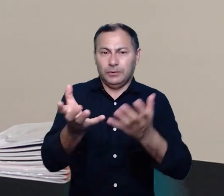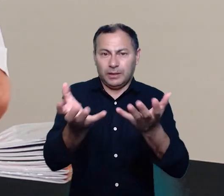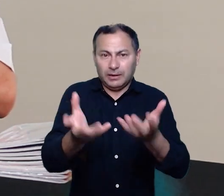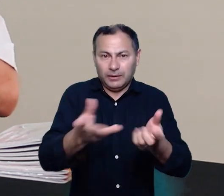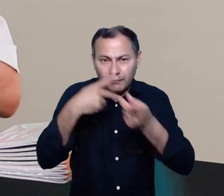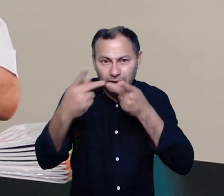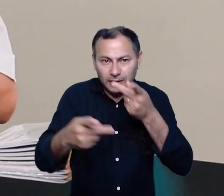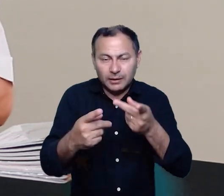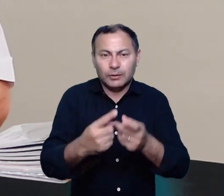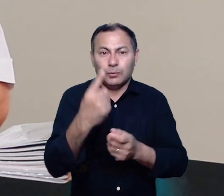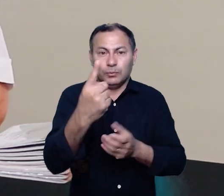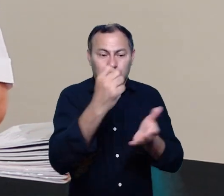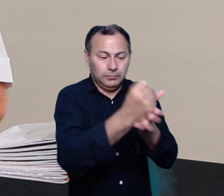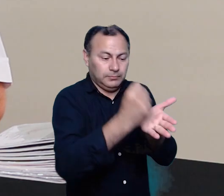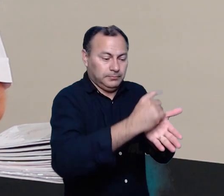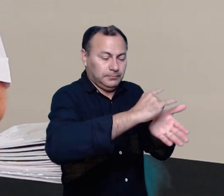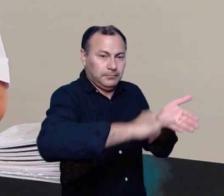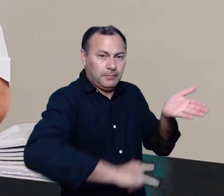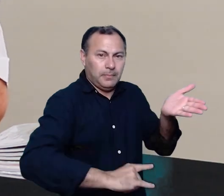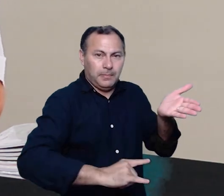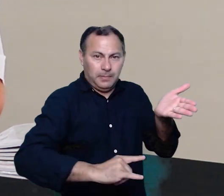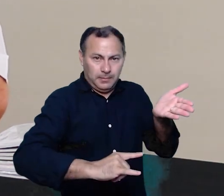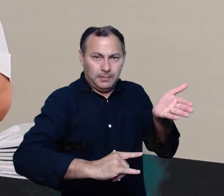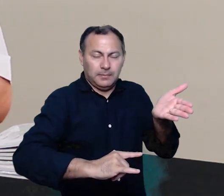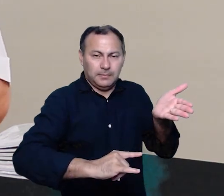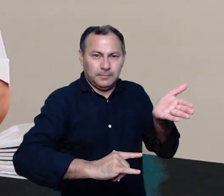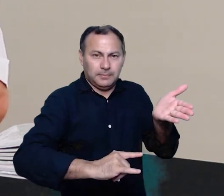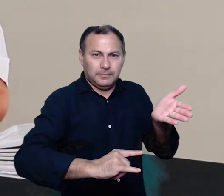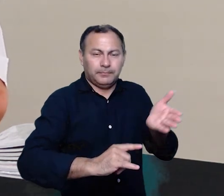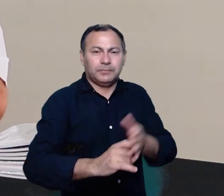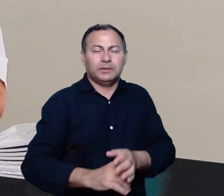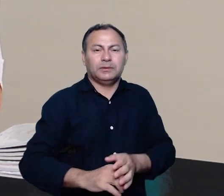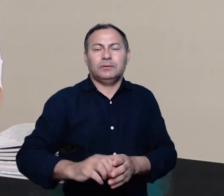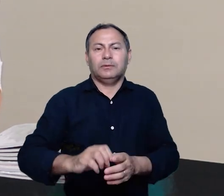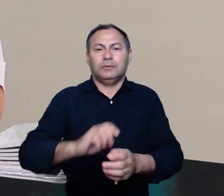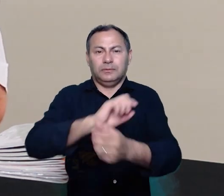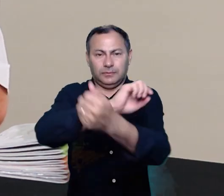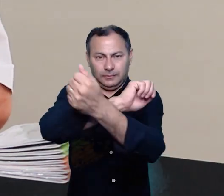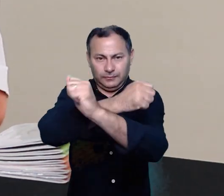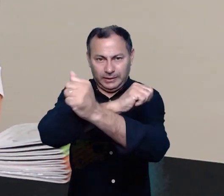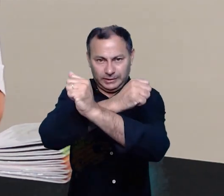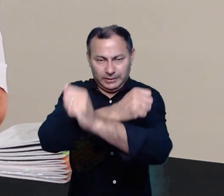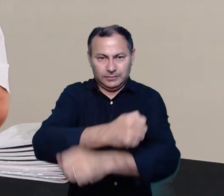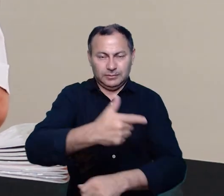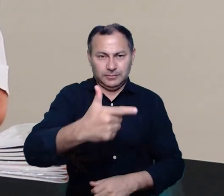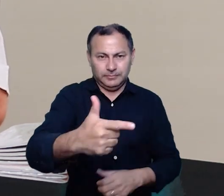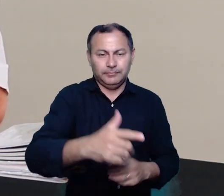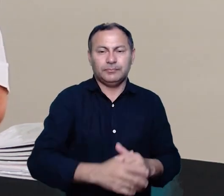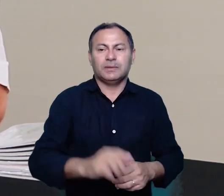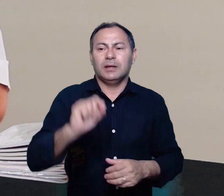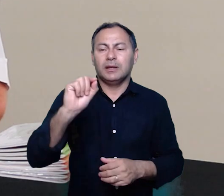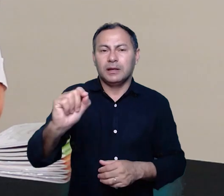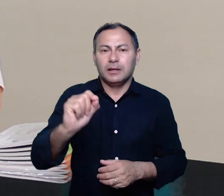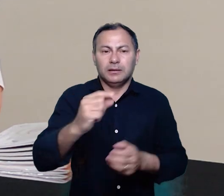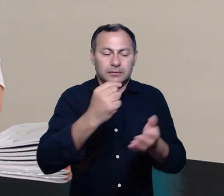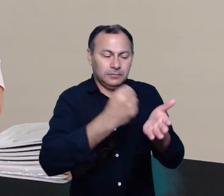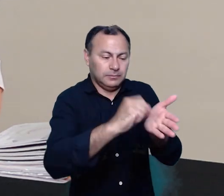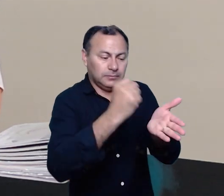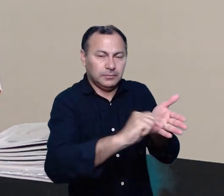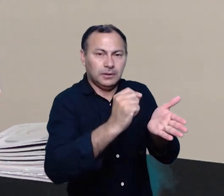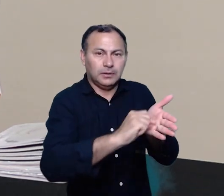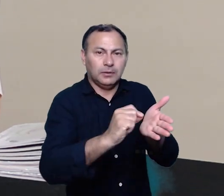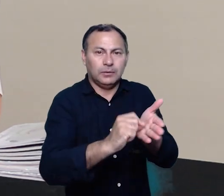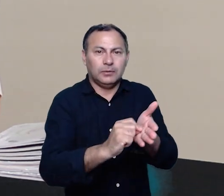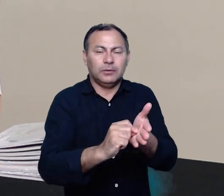E aqui eu quero falar de um documento do Vaticano II, aquele que